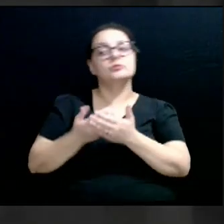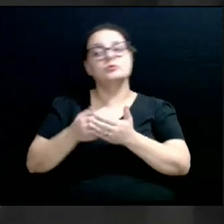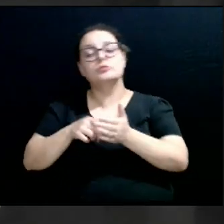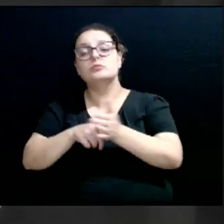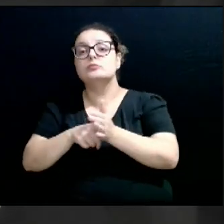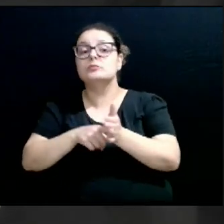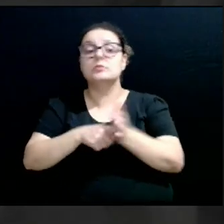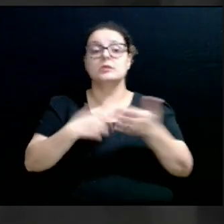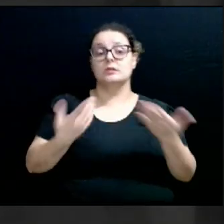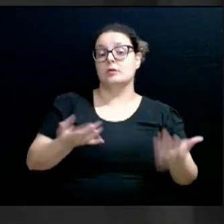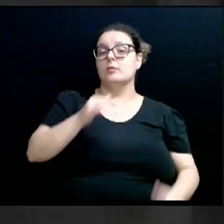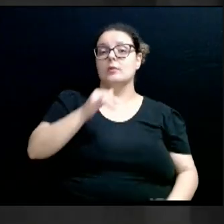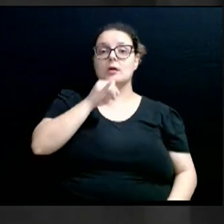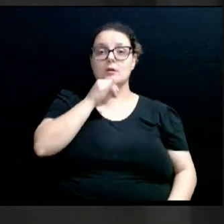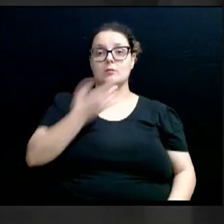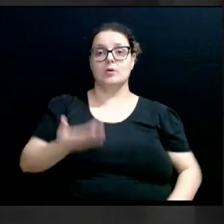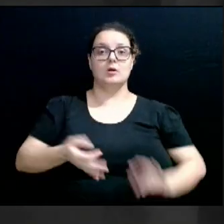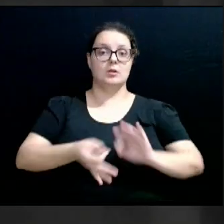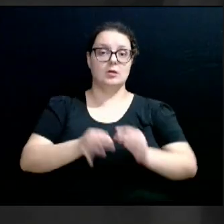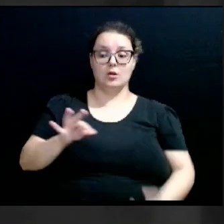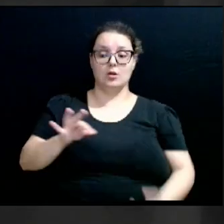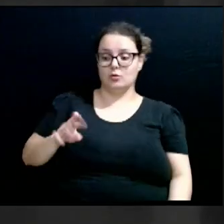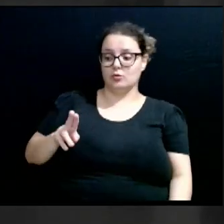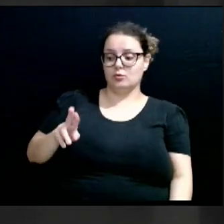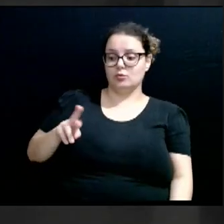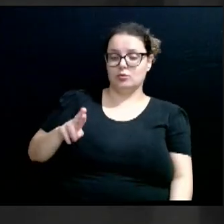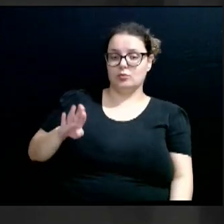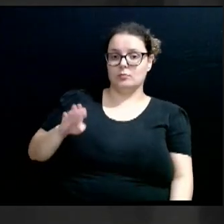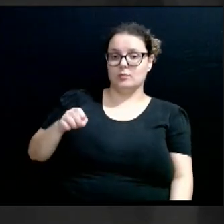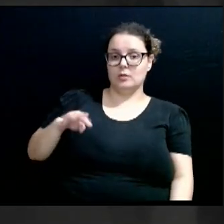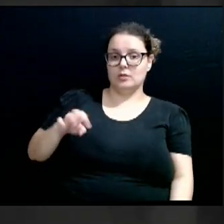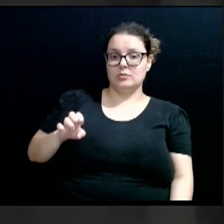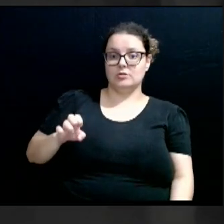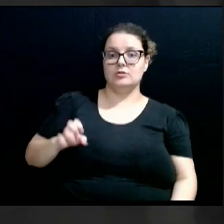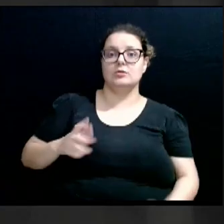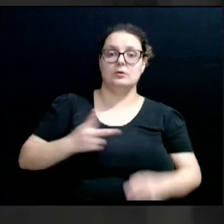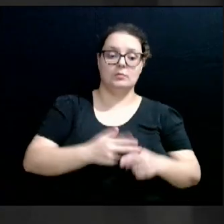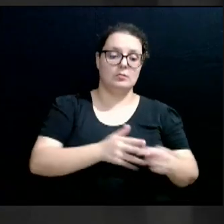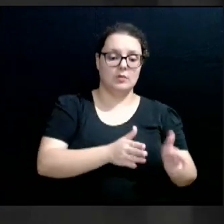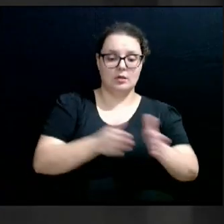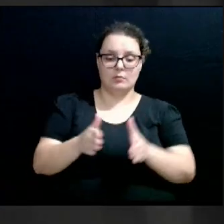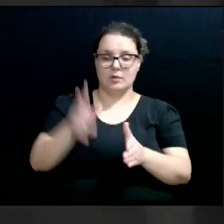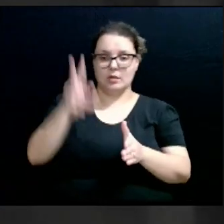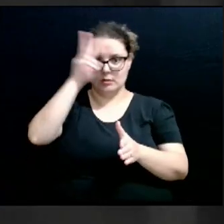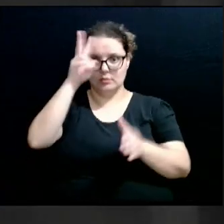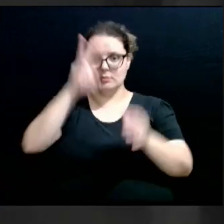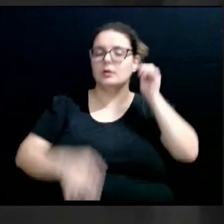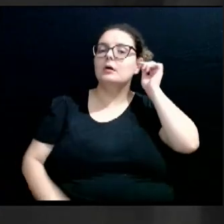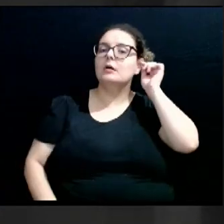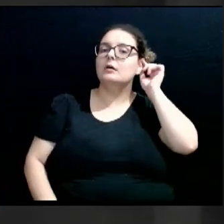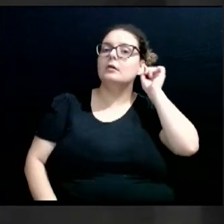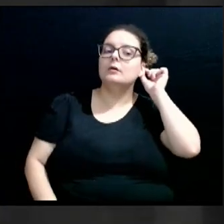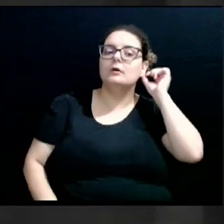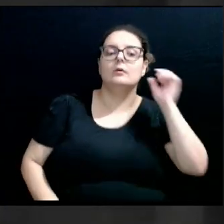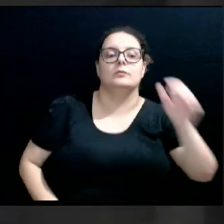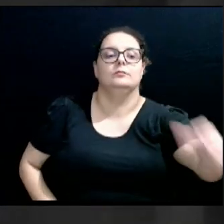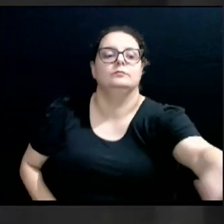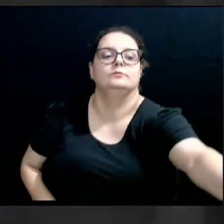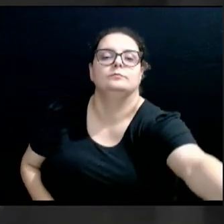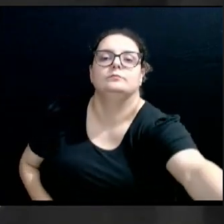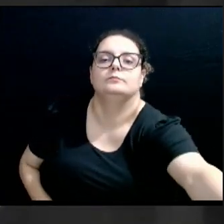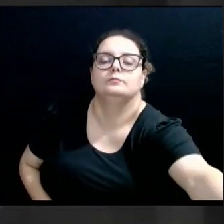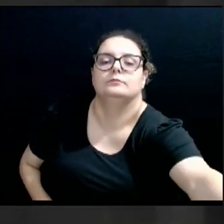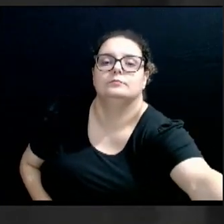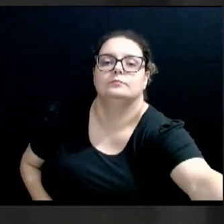a oficina de turbante, ela traz um recorte histórico. Né? Então, quando não é uma